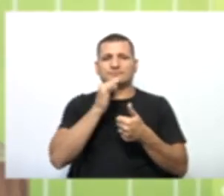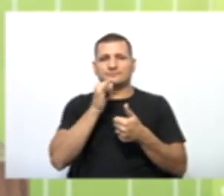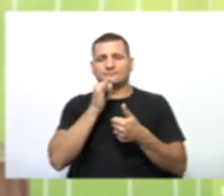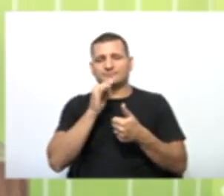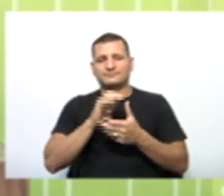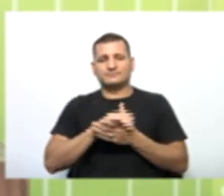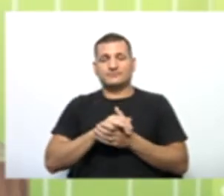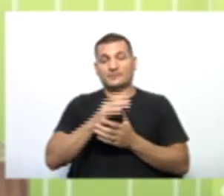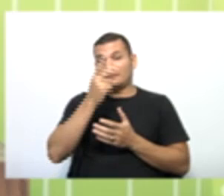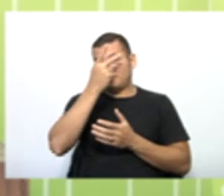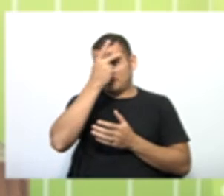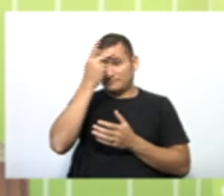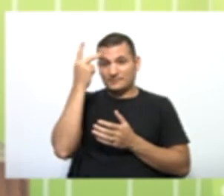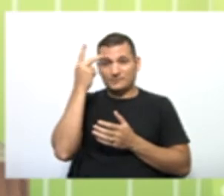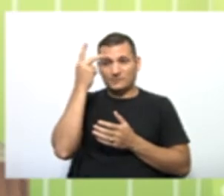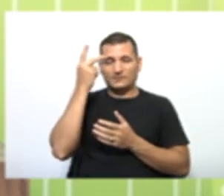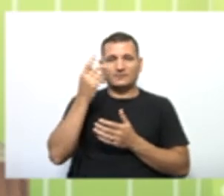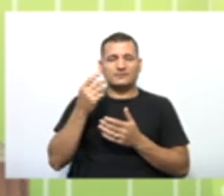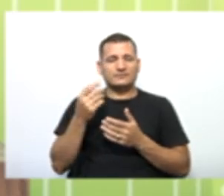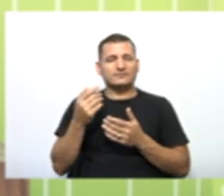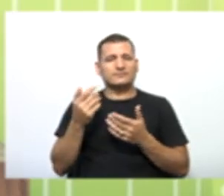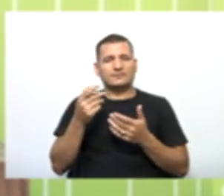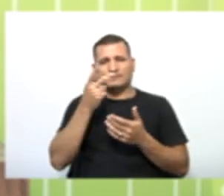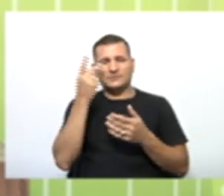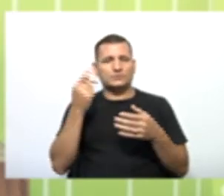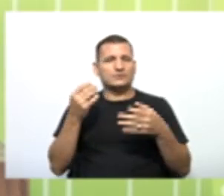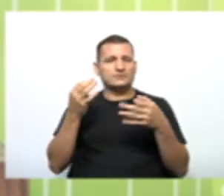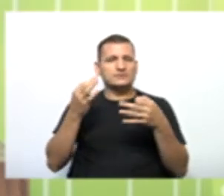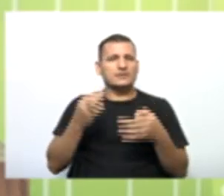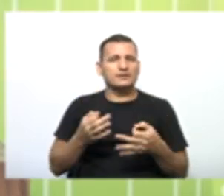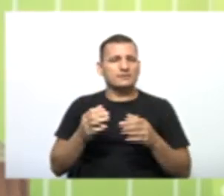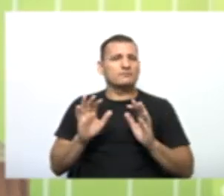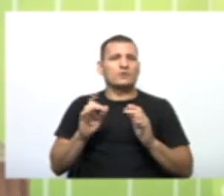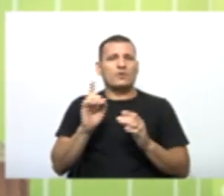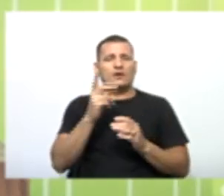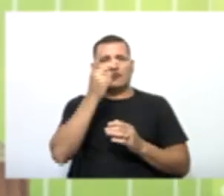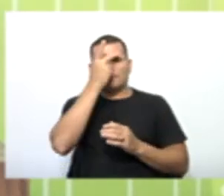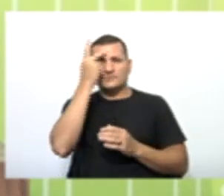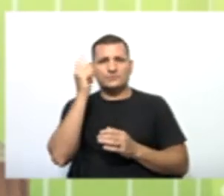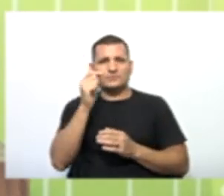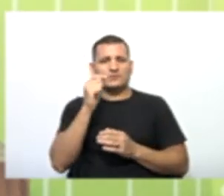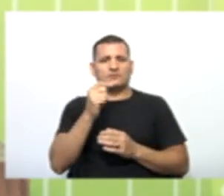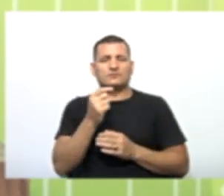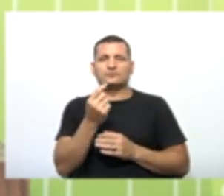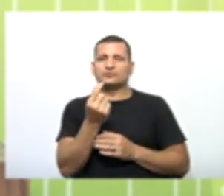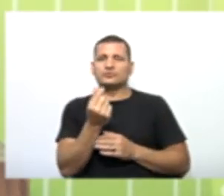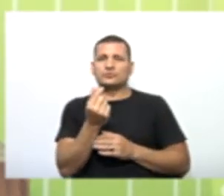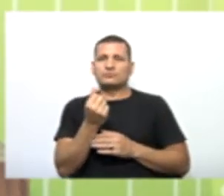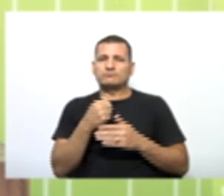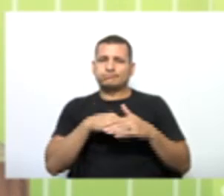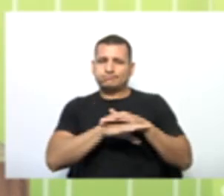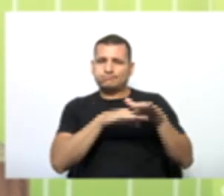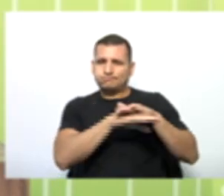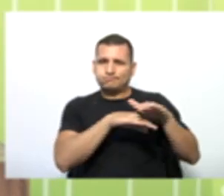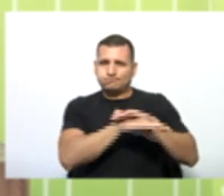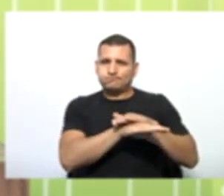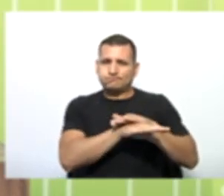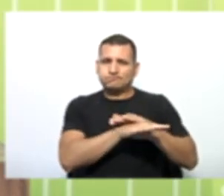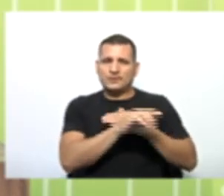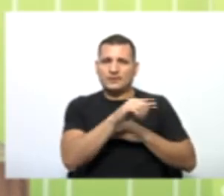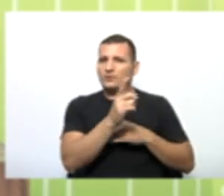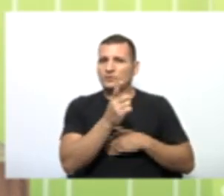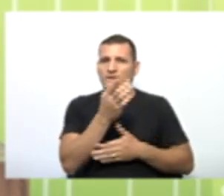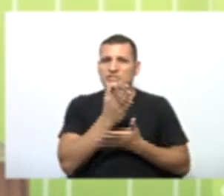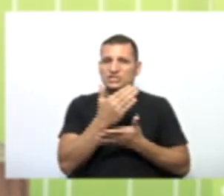pessoa prudente não é uma pessoa que é gananciosa, que guarda toda a sua riqueza para si e não divide. É uma pessoa